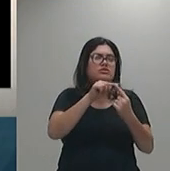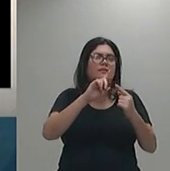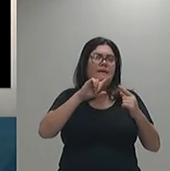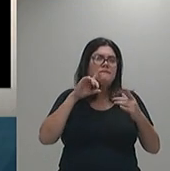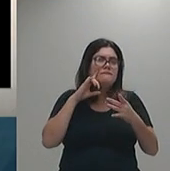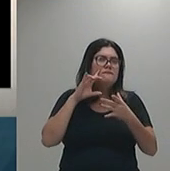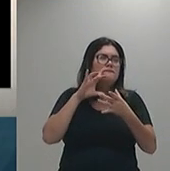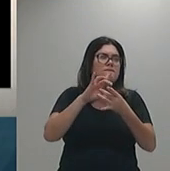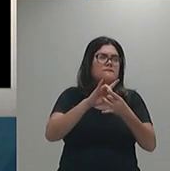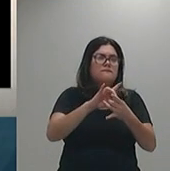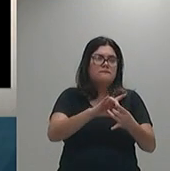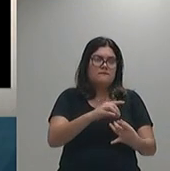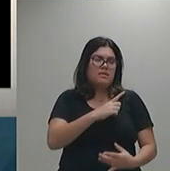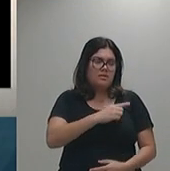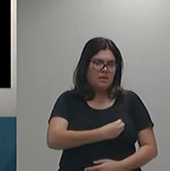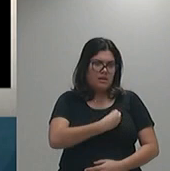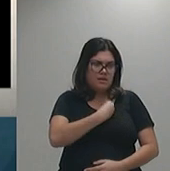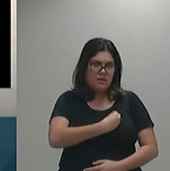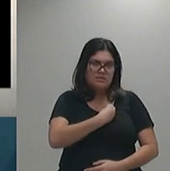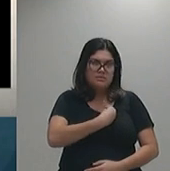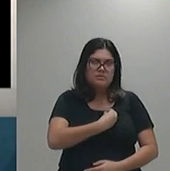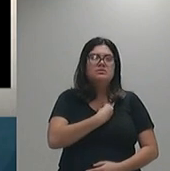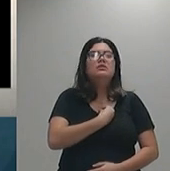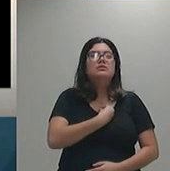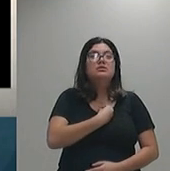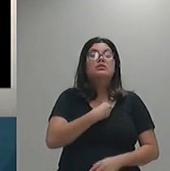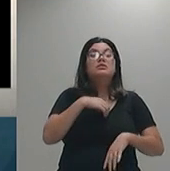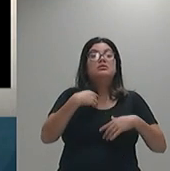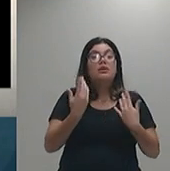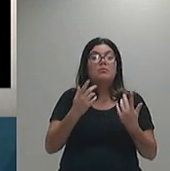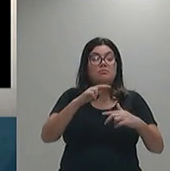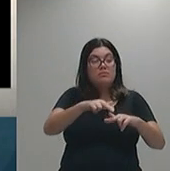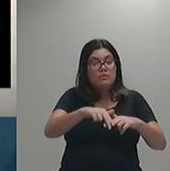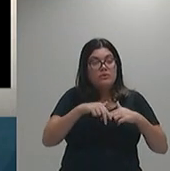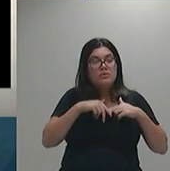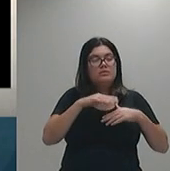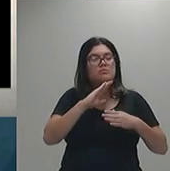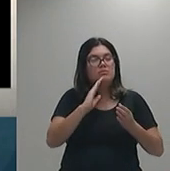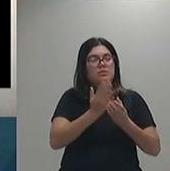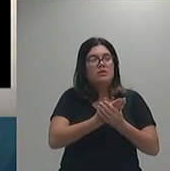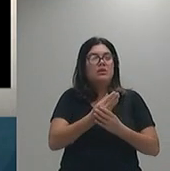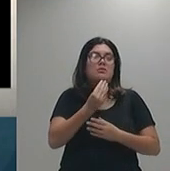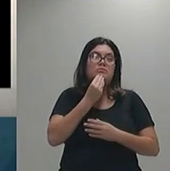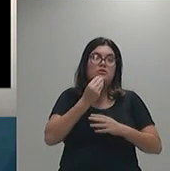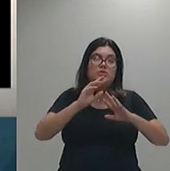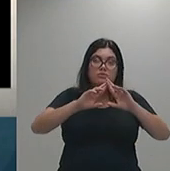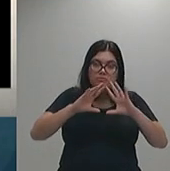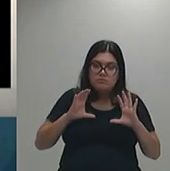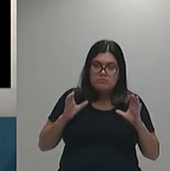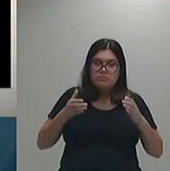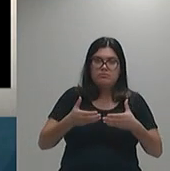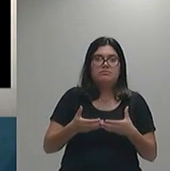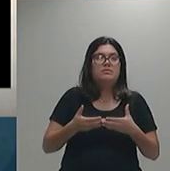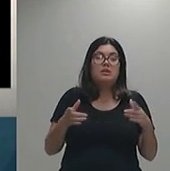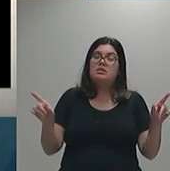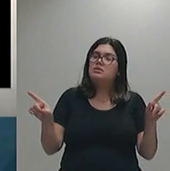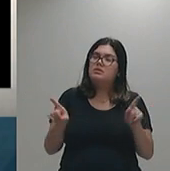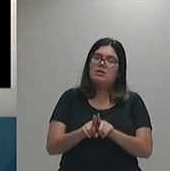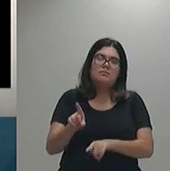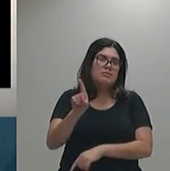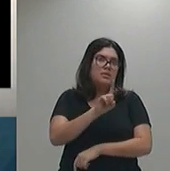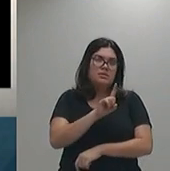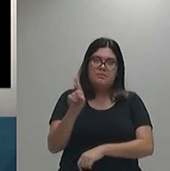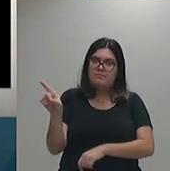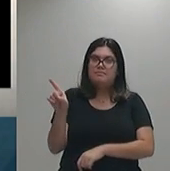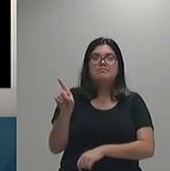arbitragens existentes e que portanto os processos deveriam ser reunidos também e de